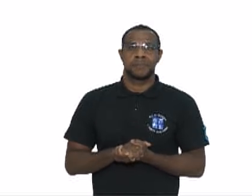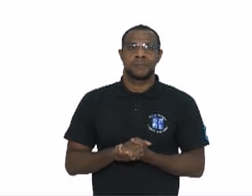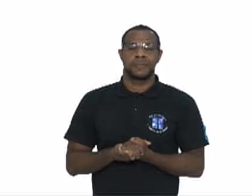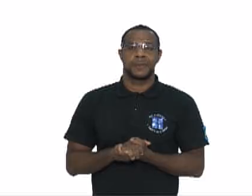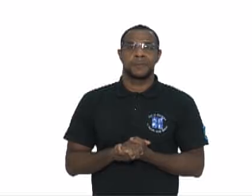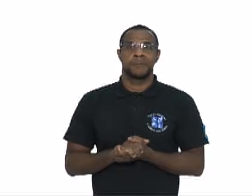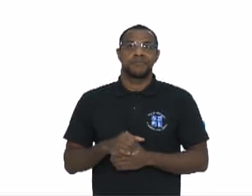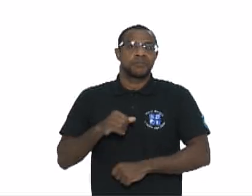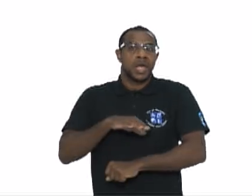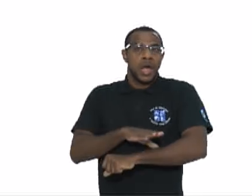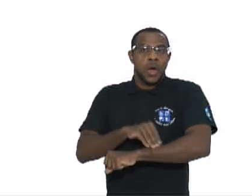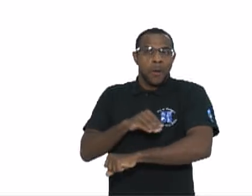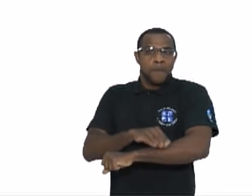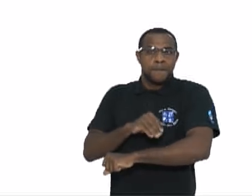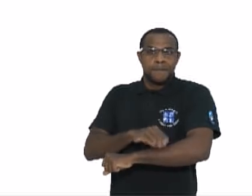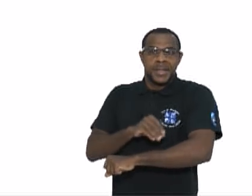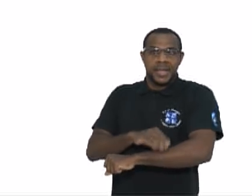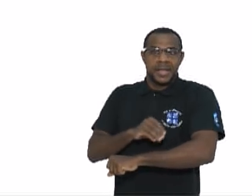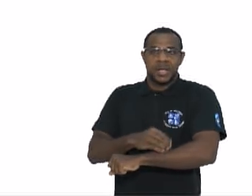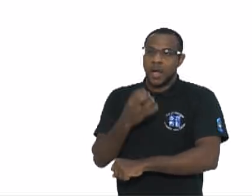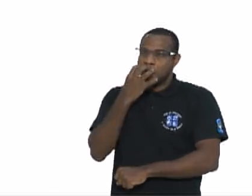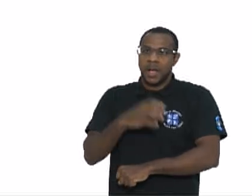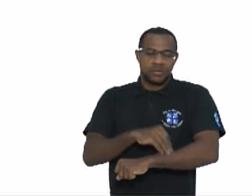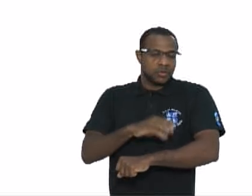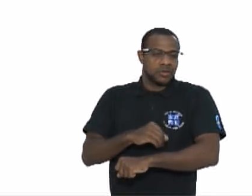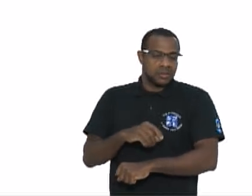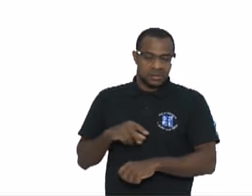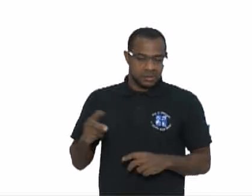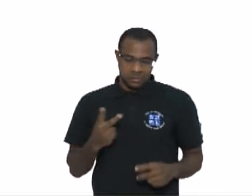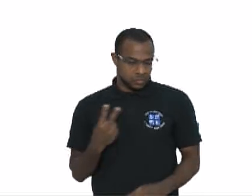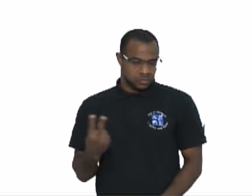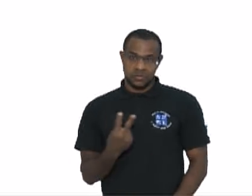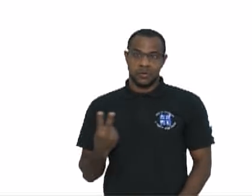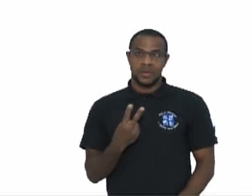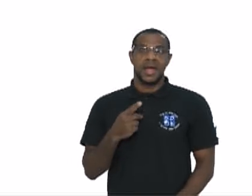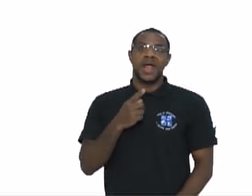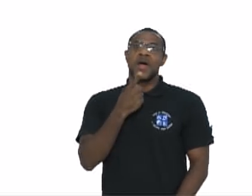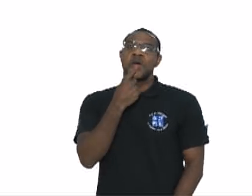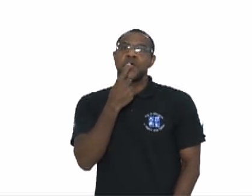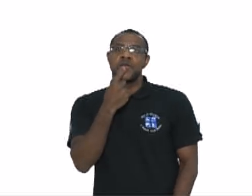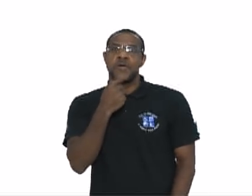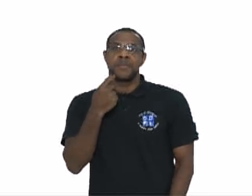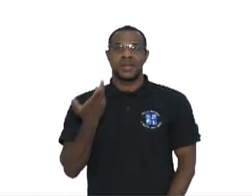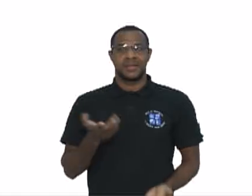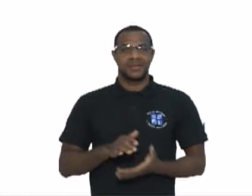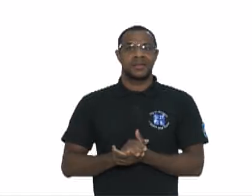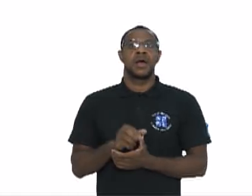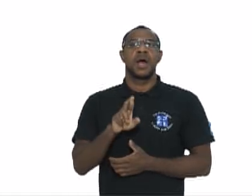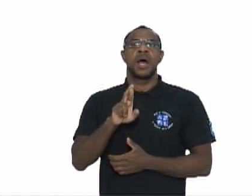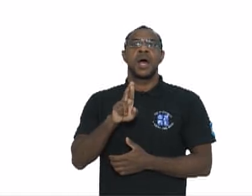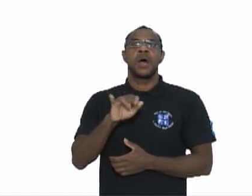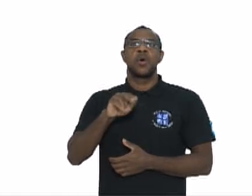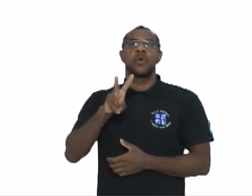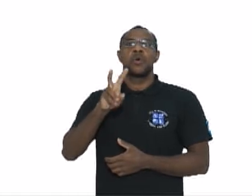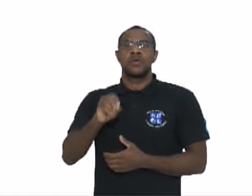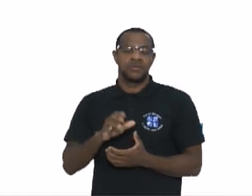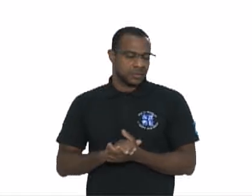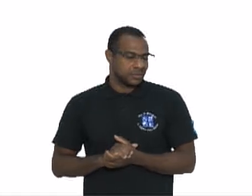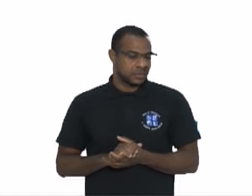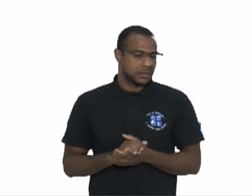Os pelos de ambos eram curtos, vermelhos. Que foi que se disseram? Não se